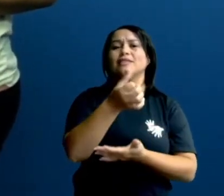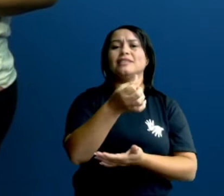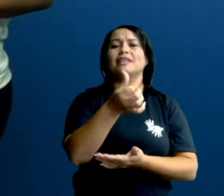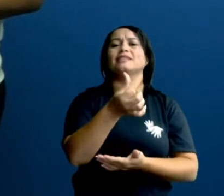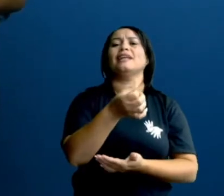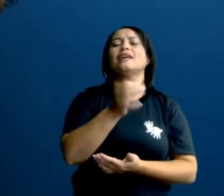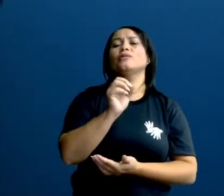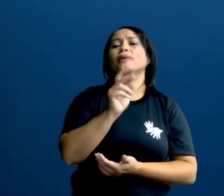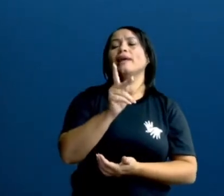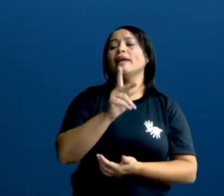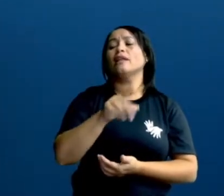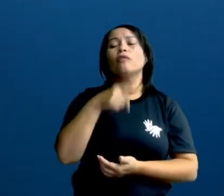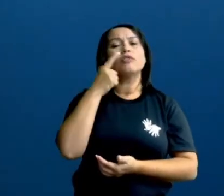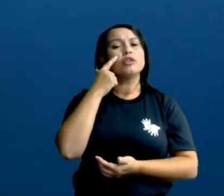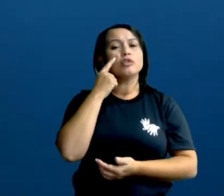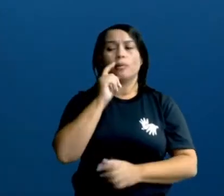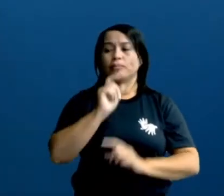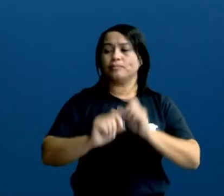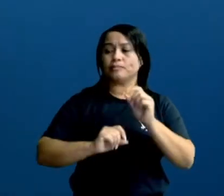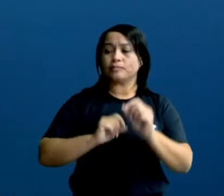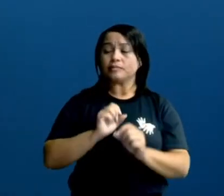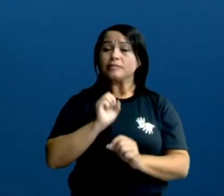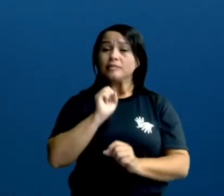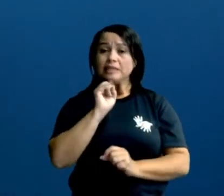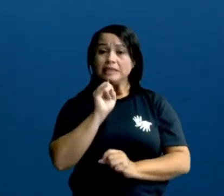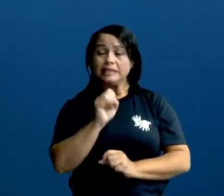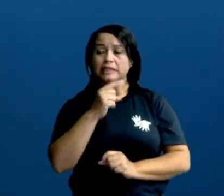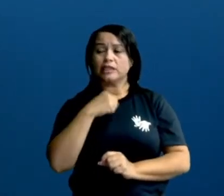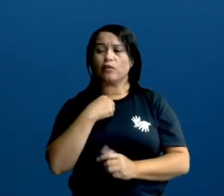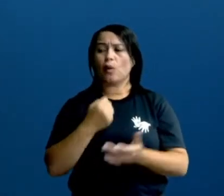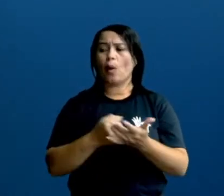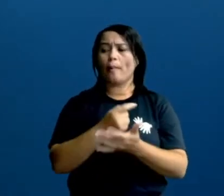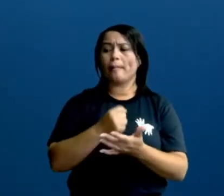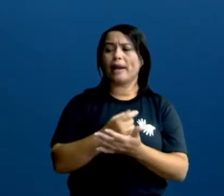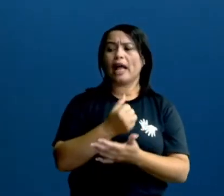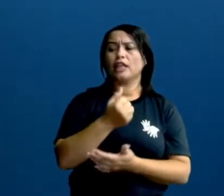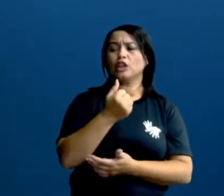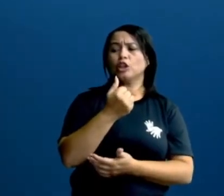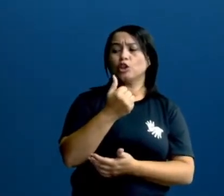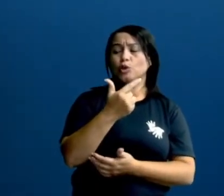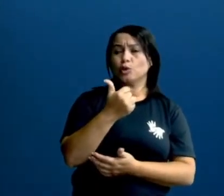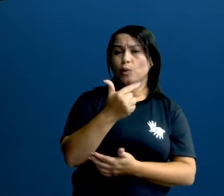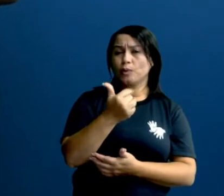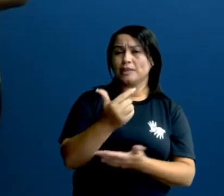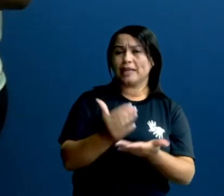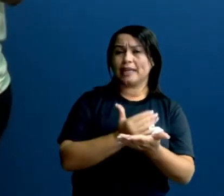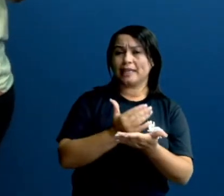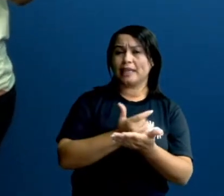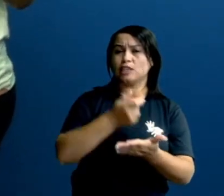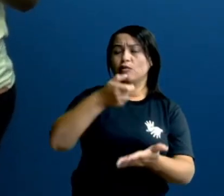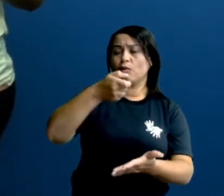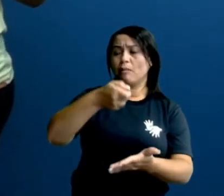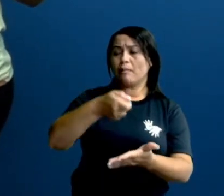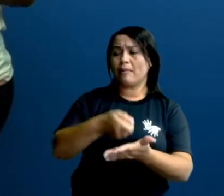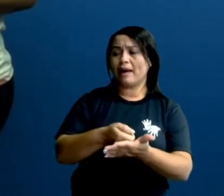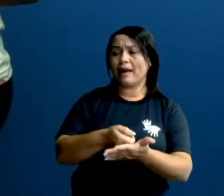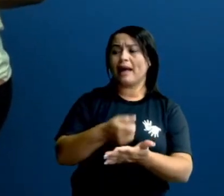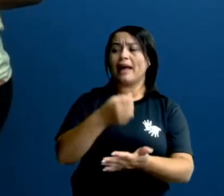16, ok? Então, vê só. Se eu for comprar 12 cadernos, eu vou pagar quanto? Eu vou pagar